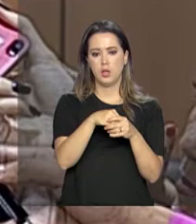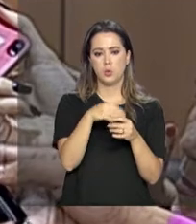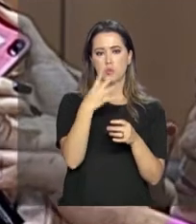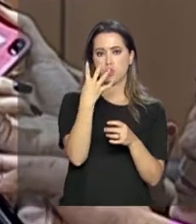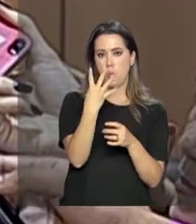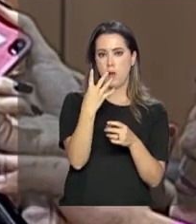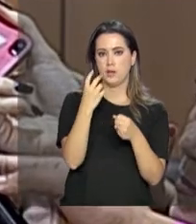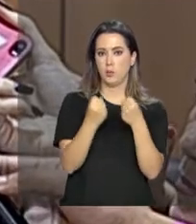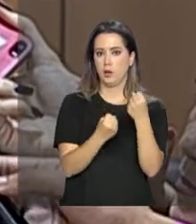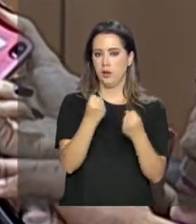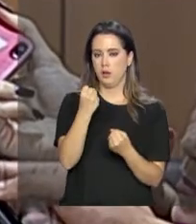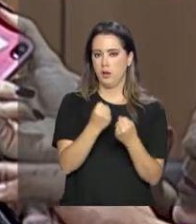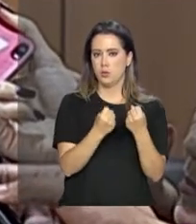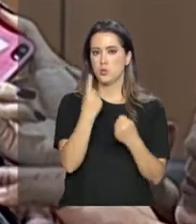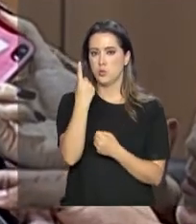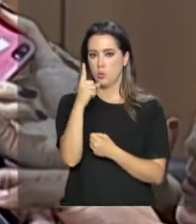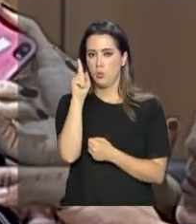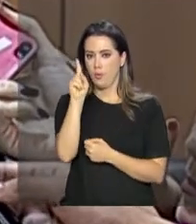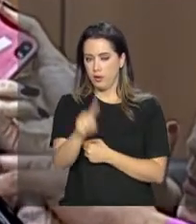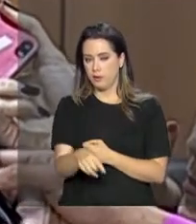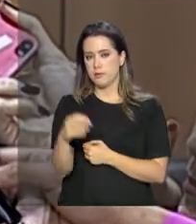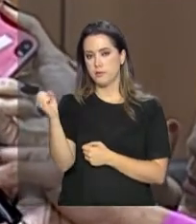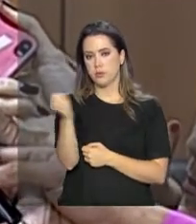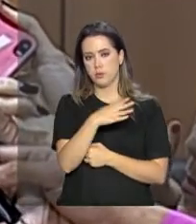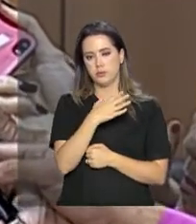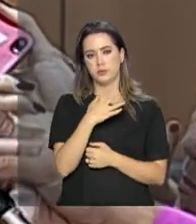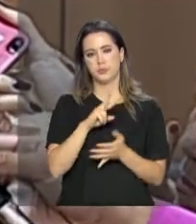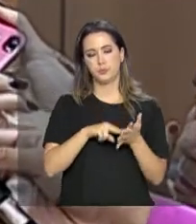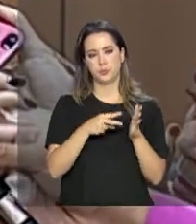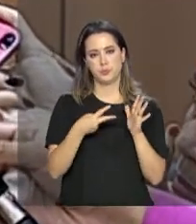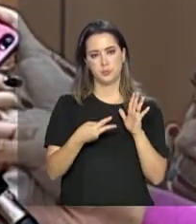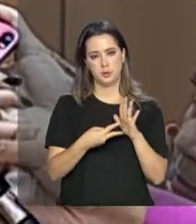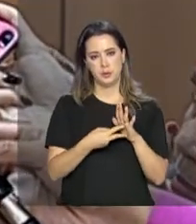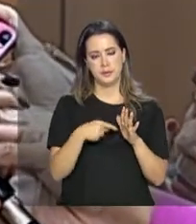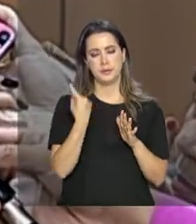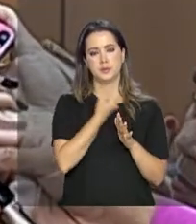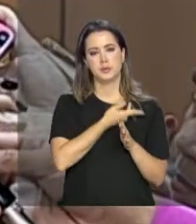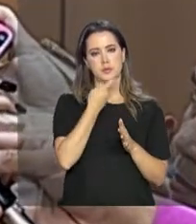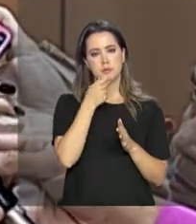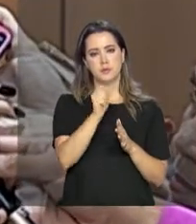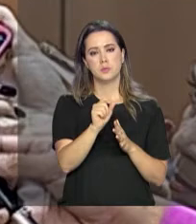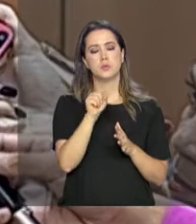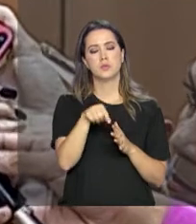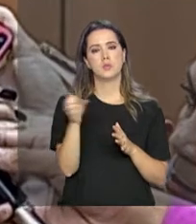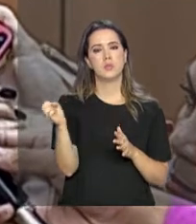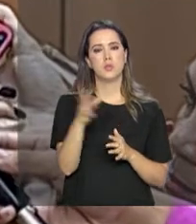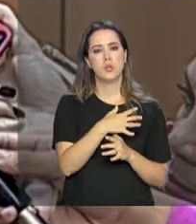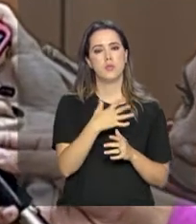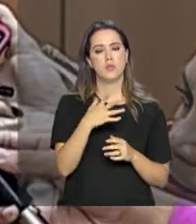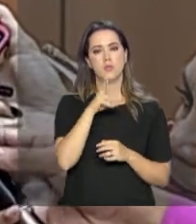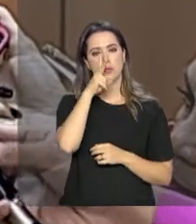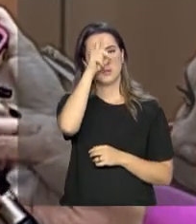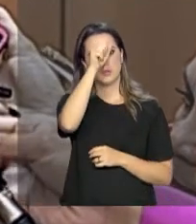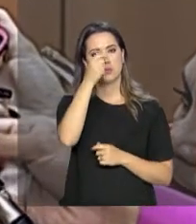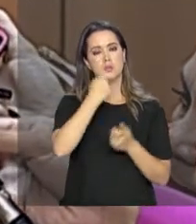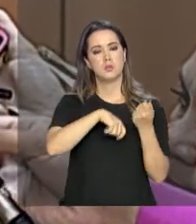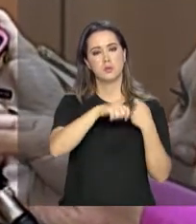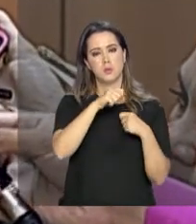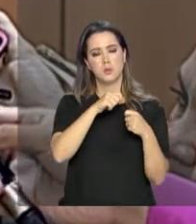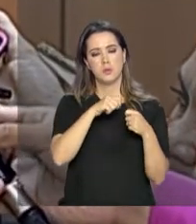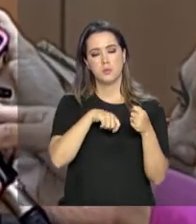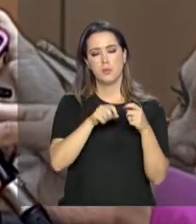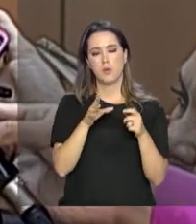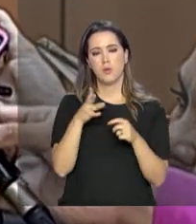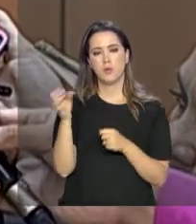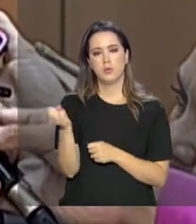policiais do brasil isso quer dizer que nós estamos fortalecendo modernizando e equipando as